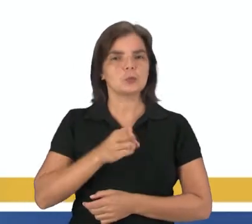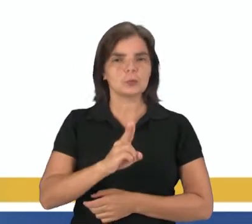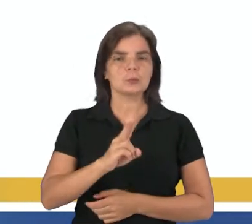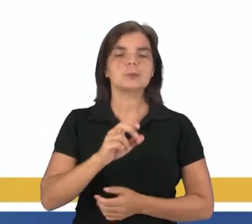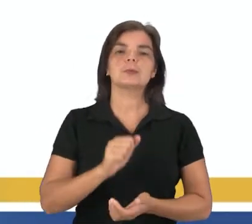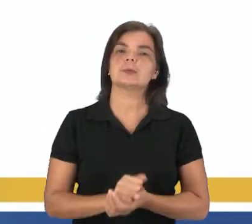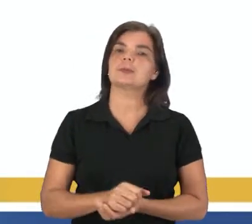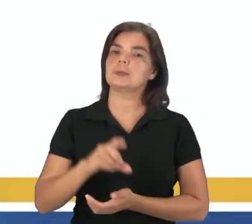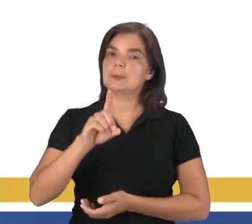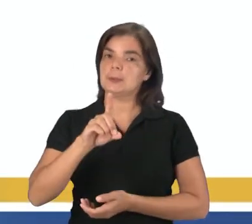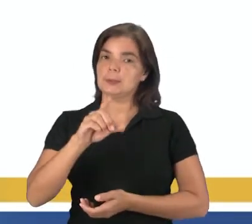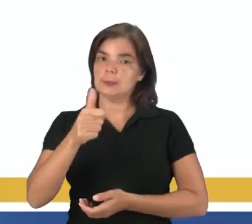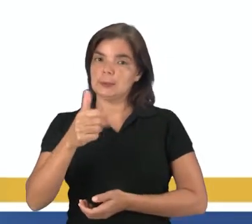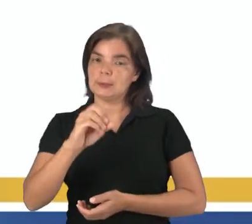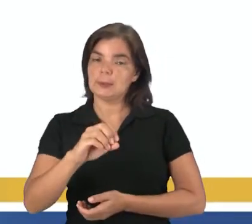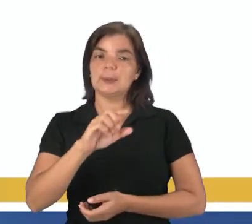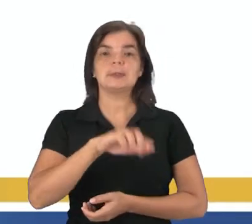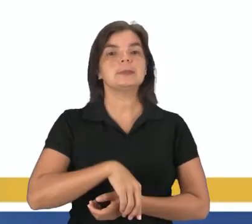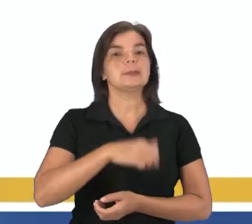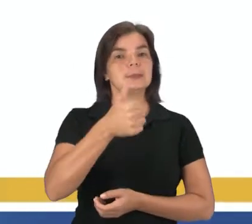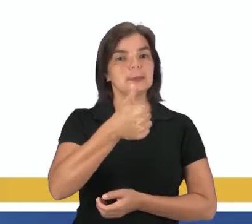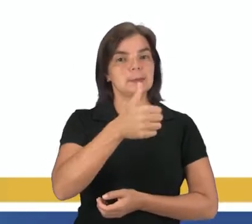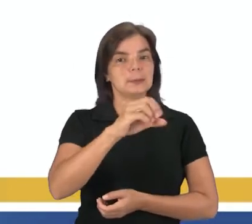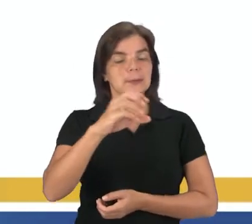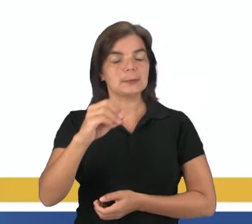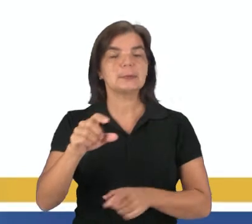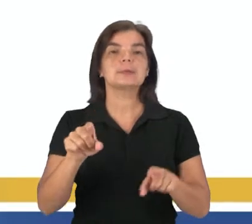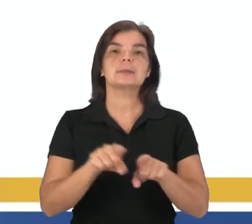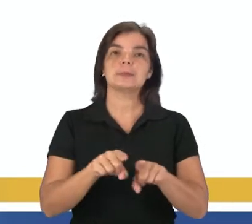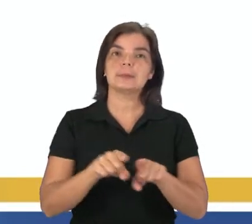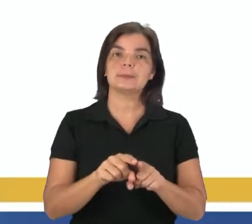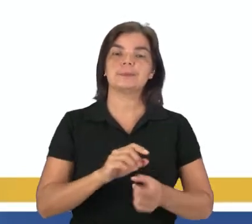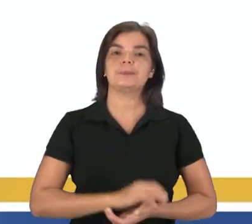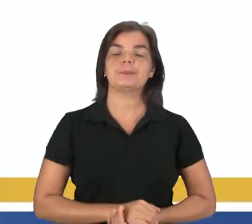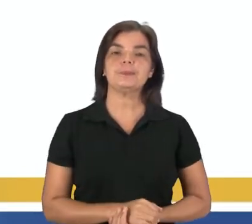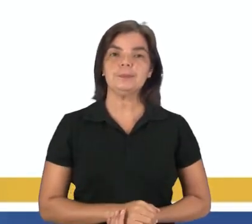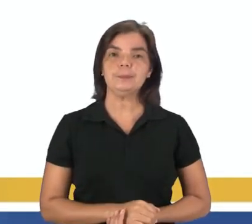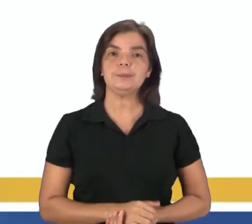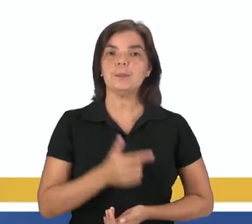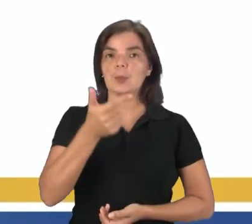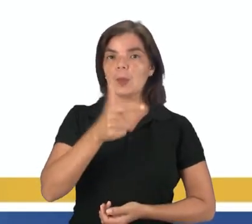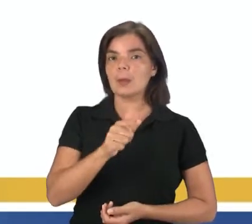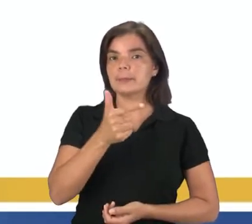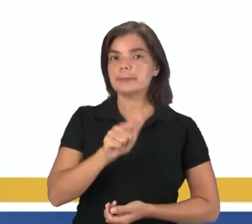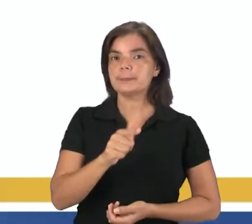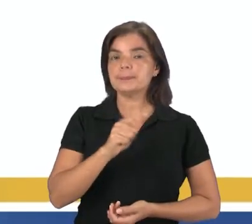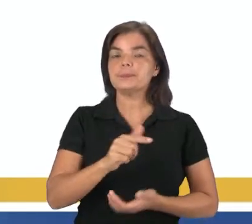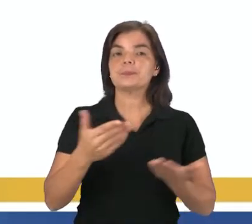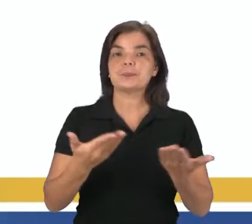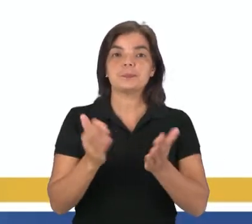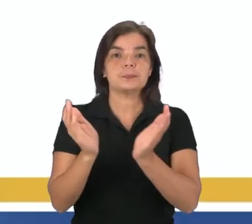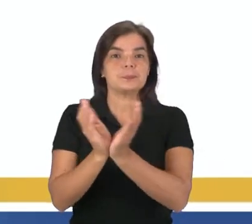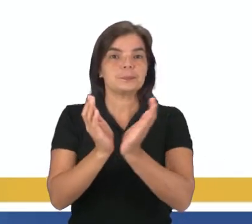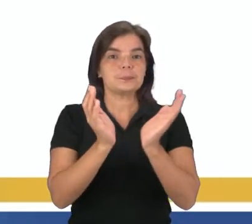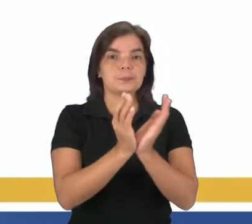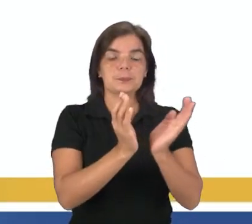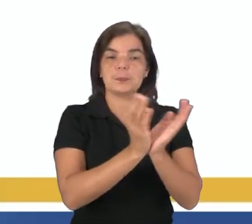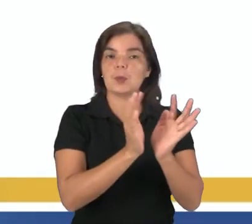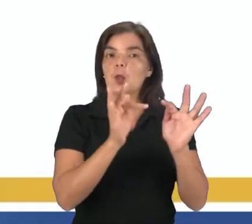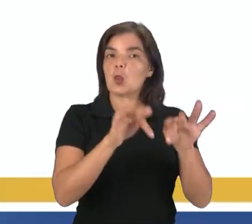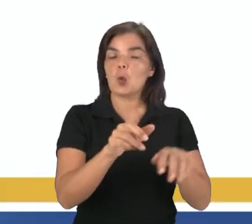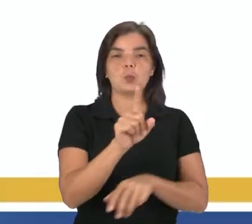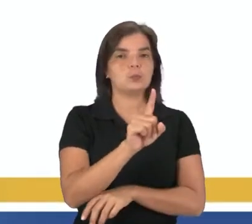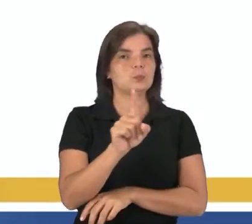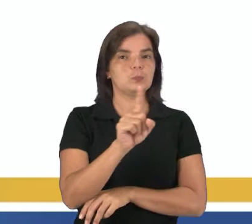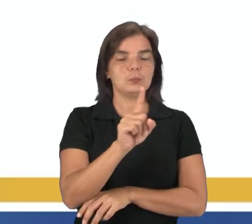centenas. Unidade, dezenas e centenas, unidade, dezenas e centenas, elas se repetem. As classes, elas não terminam